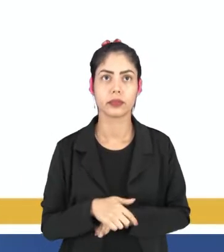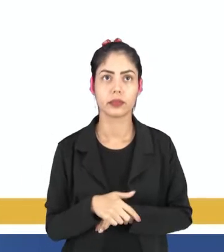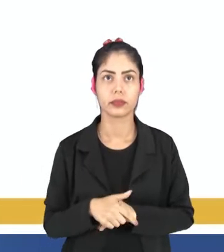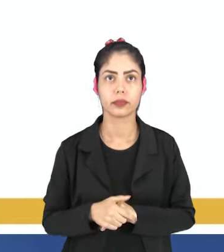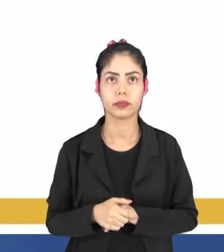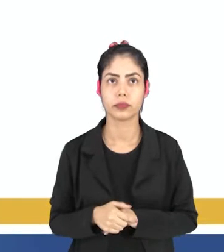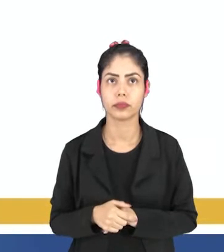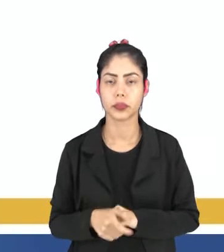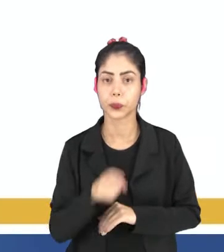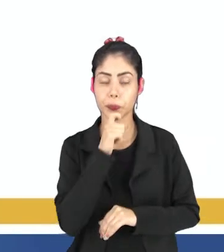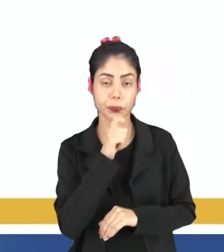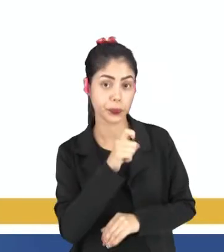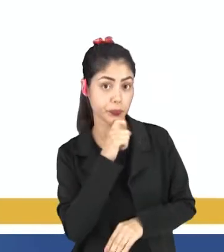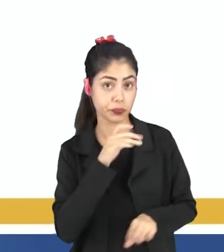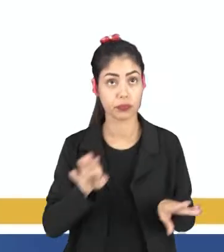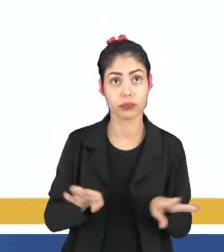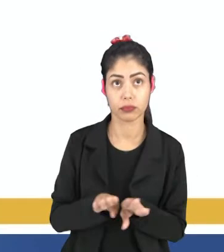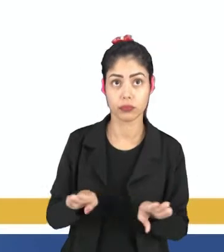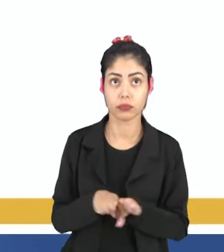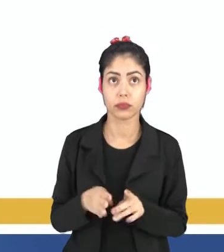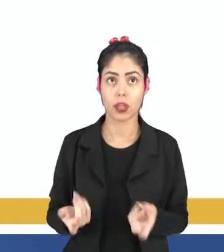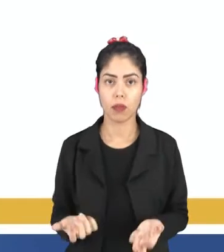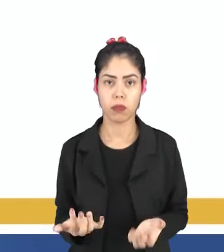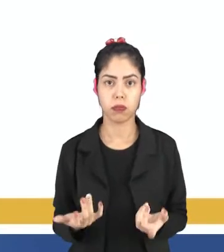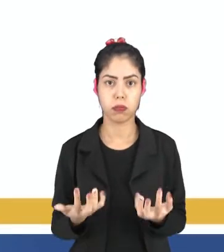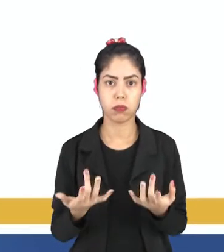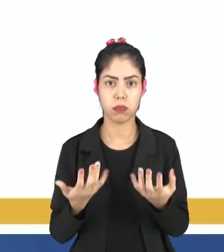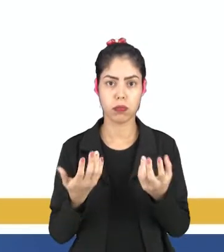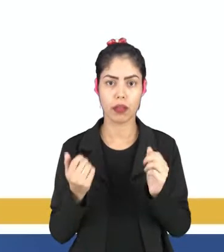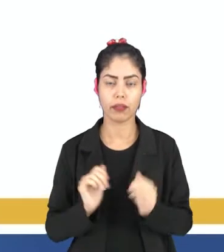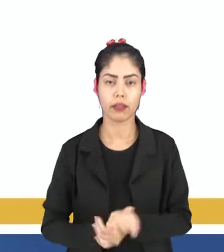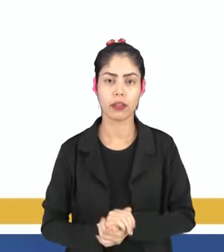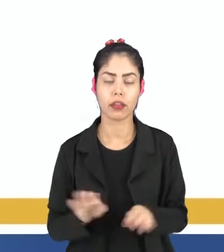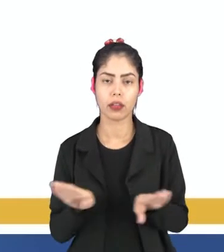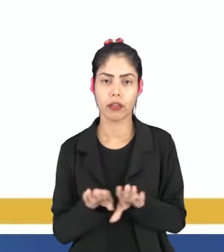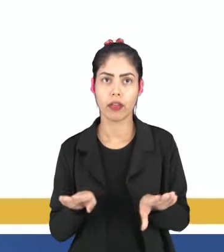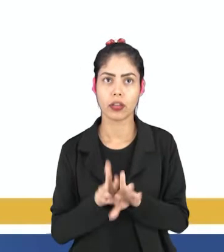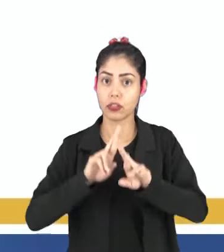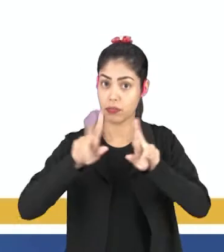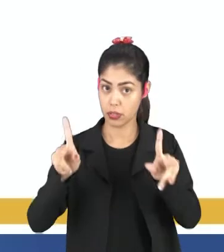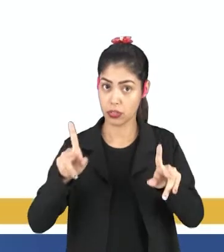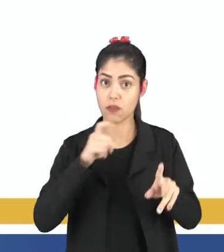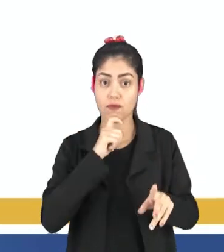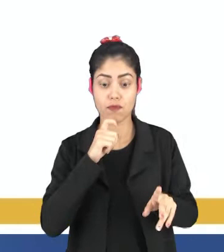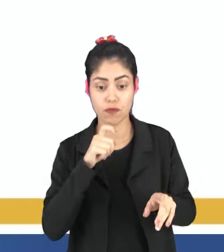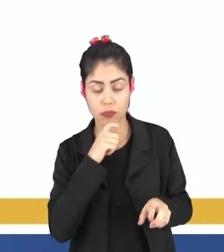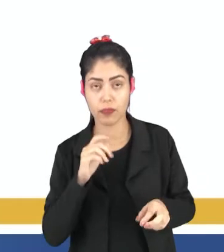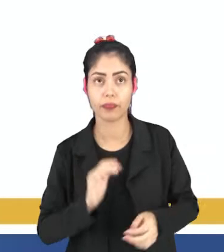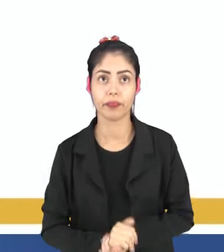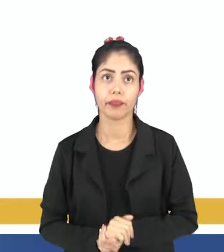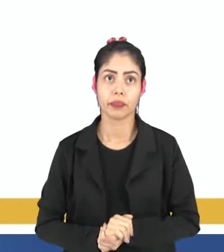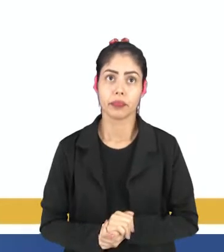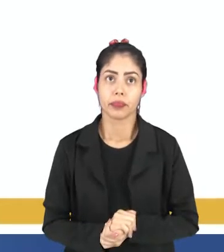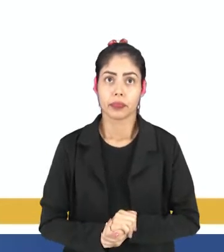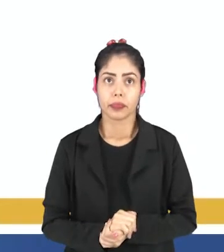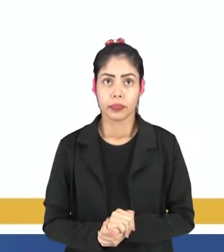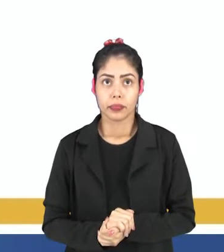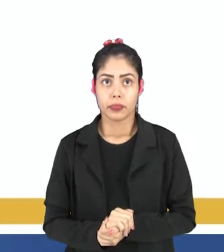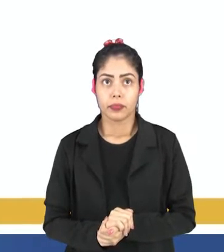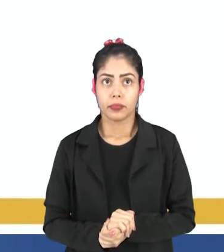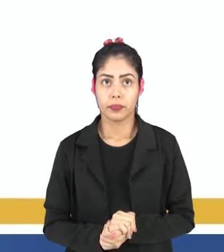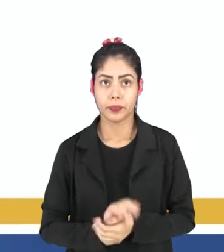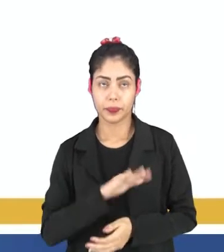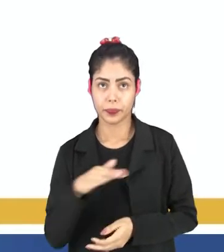ali conservação pelo frio, refrigeração, congelamento, tá? São coisas diferentes, refrigeração e congelamento. Quando você